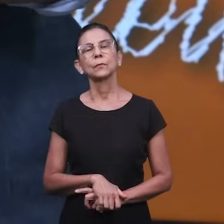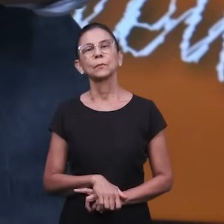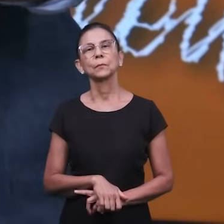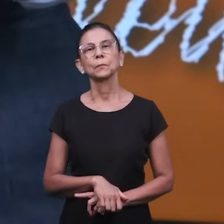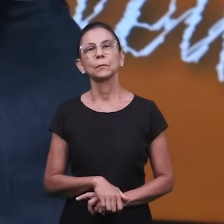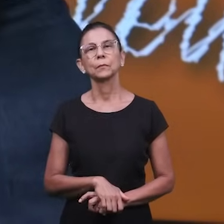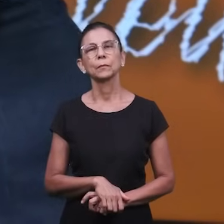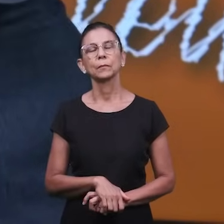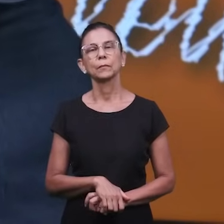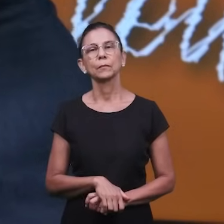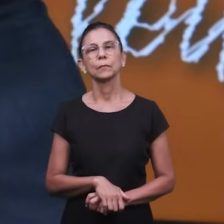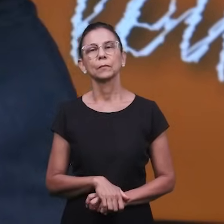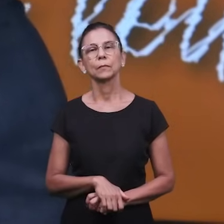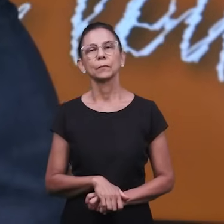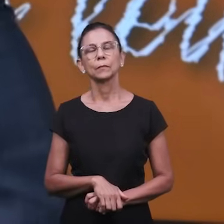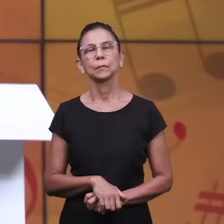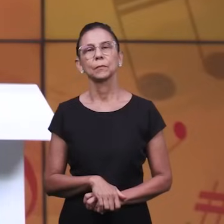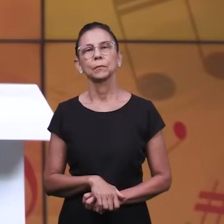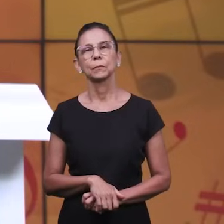2, 3, 4.